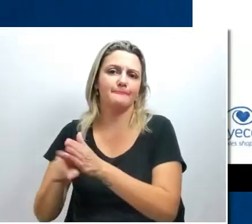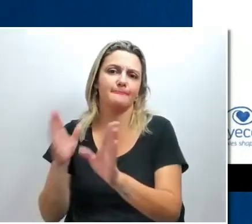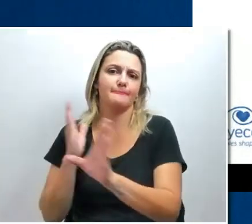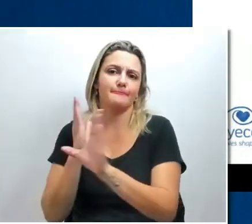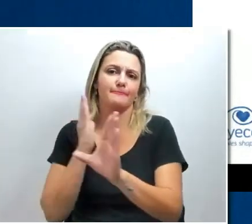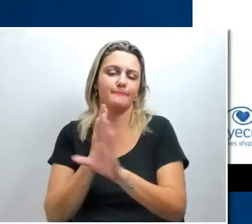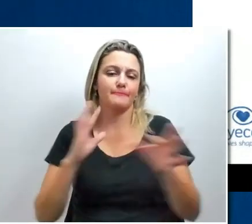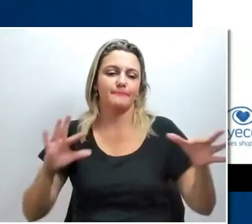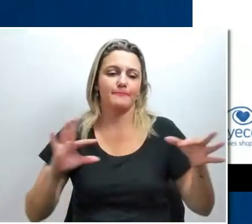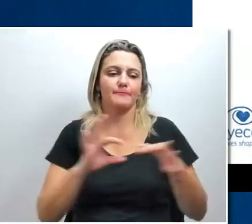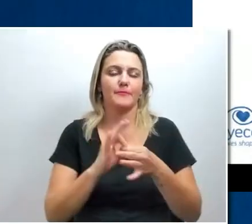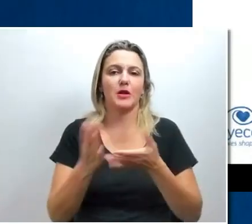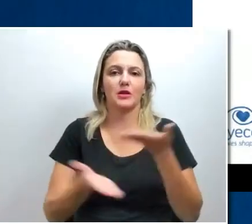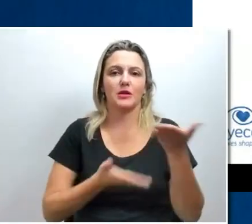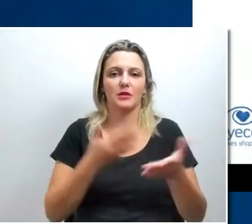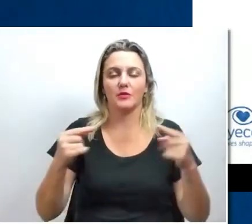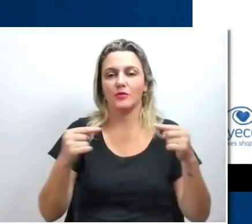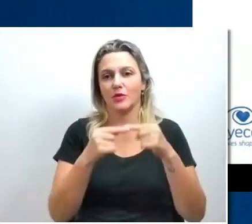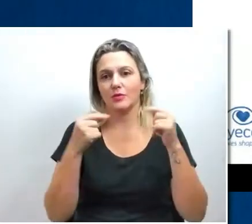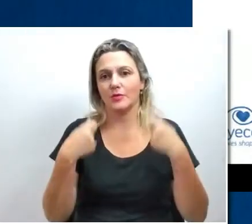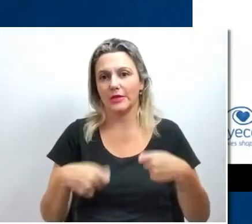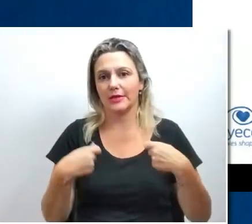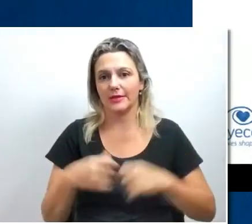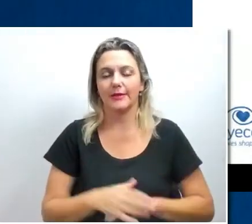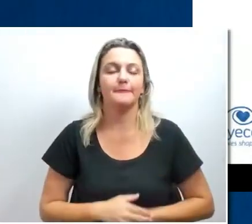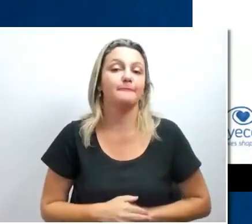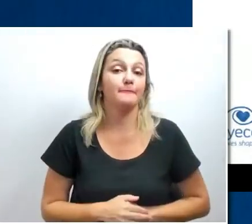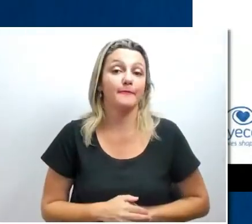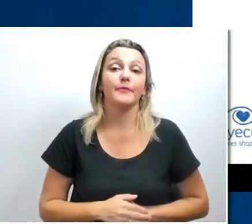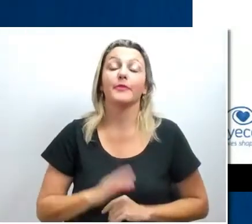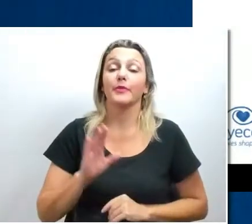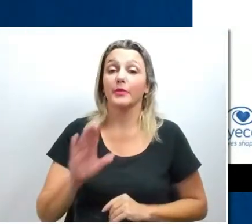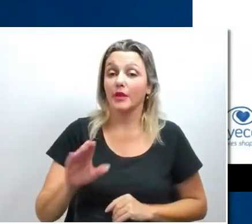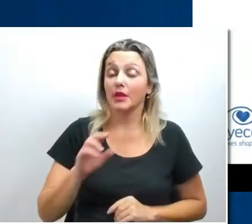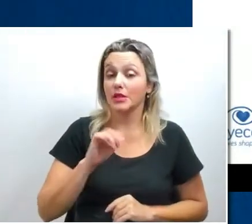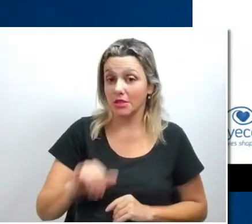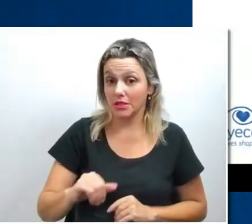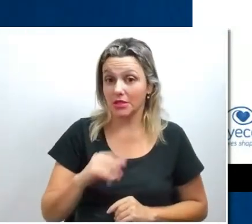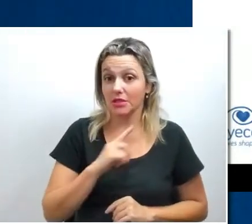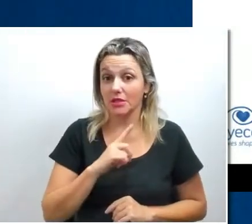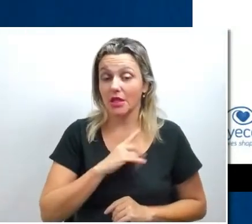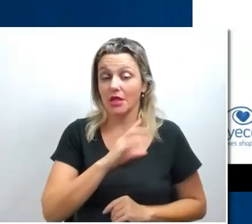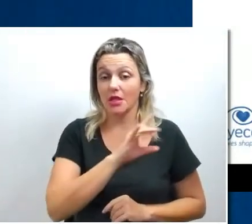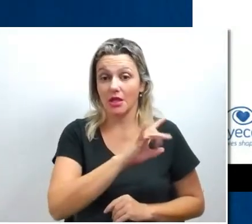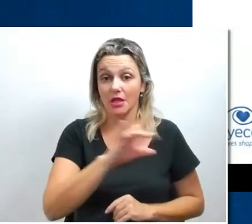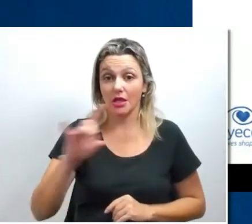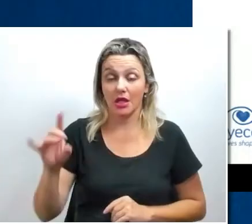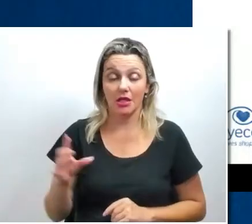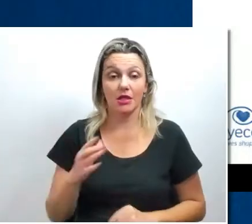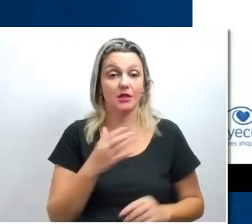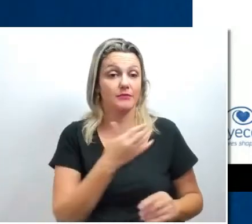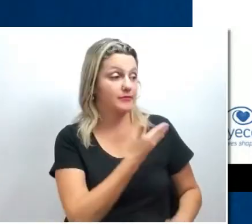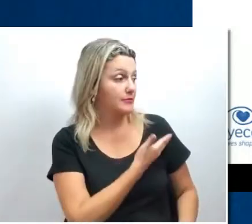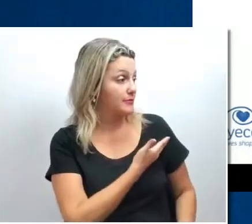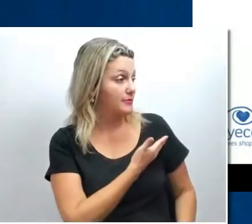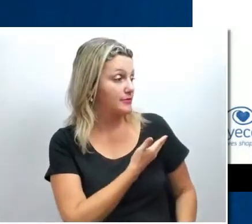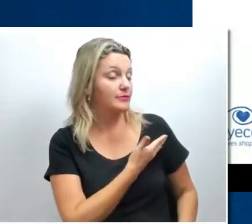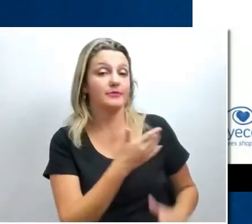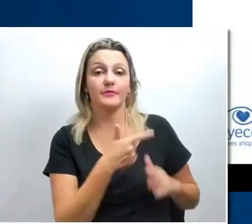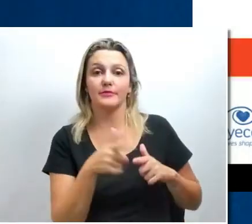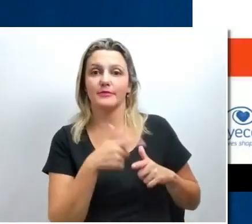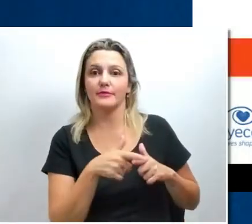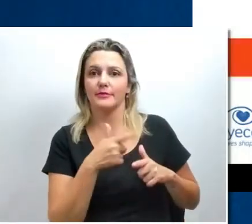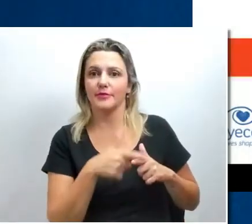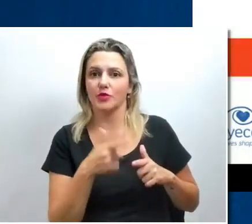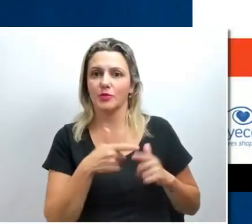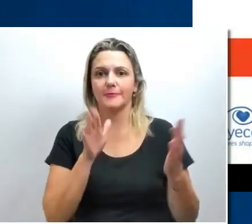tudo, pessoal, é que isso já seria uma tarefa hercúlea se fosse cada um desses problemas fosse ser atacado por vez,